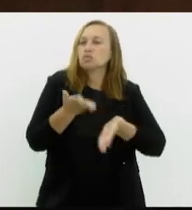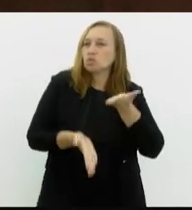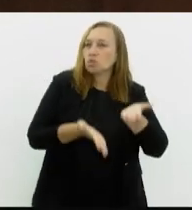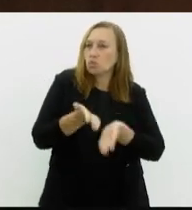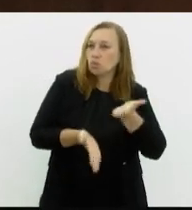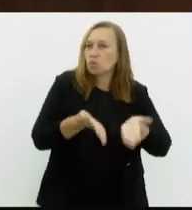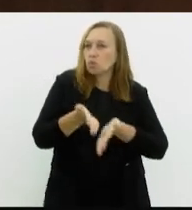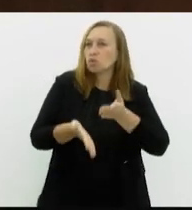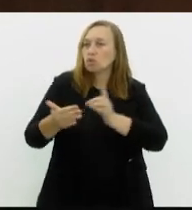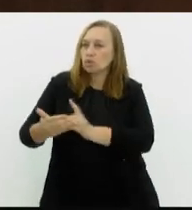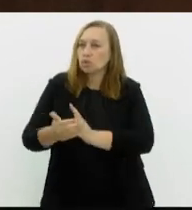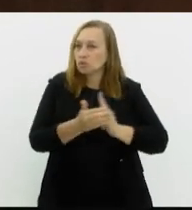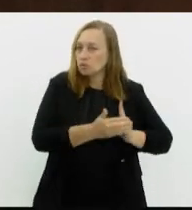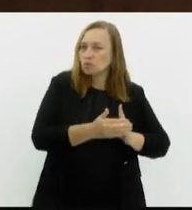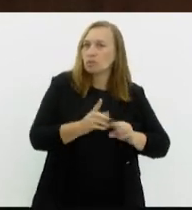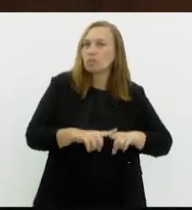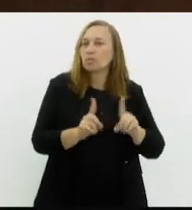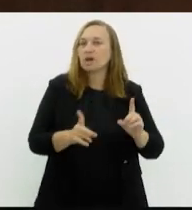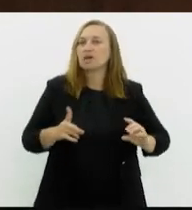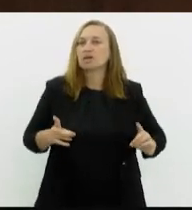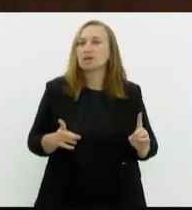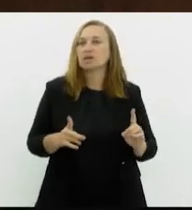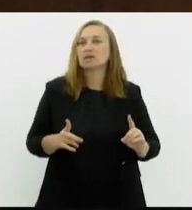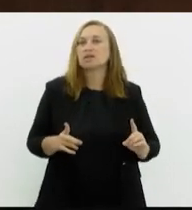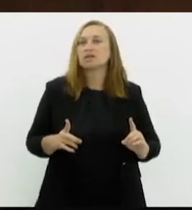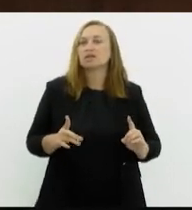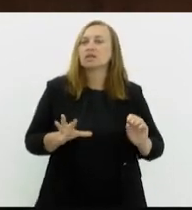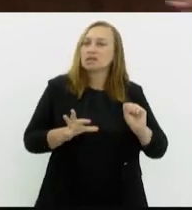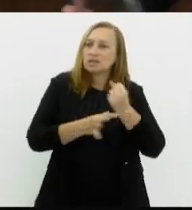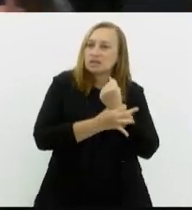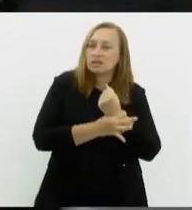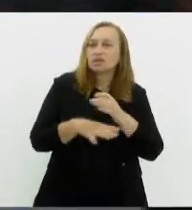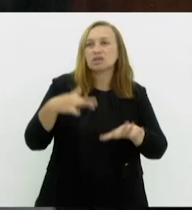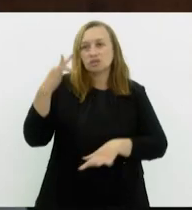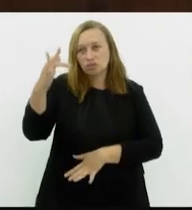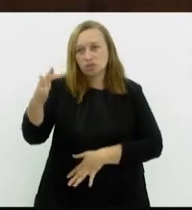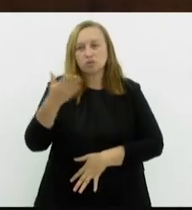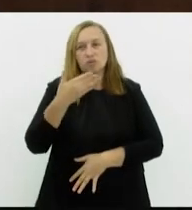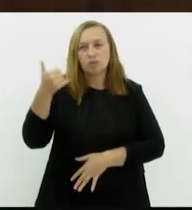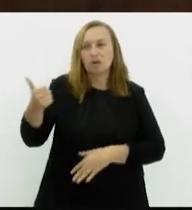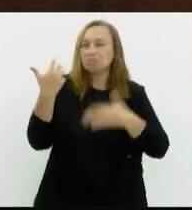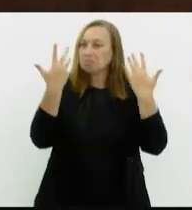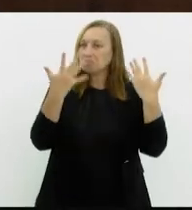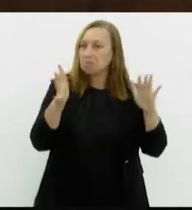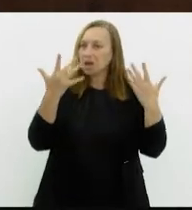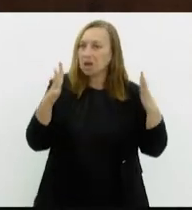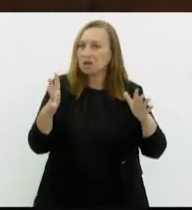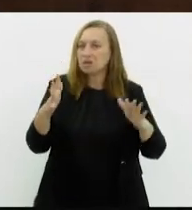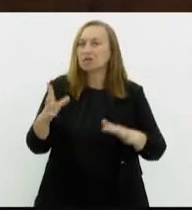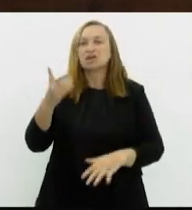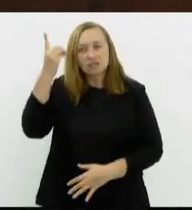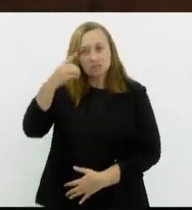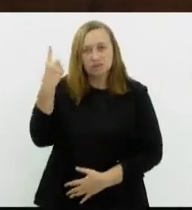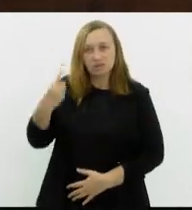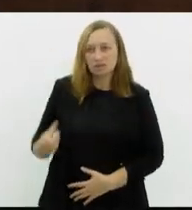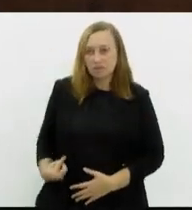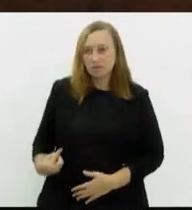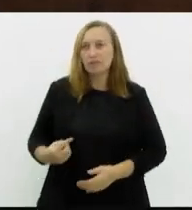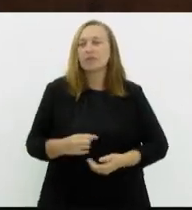pelo acolhimento, mas, sobretudo, pela garantia do futuro. Parabéns à autora, deputada Dani